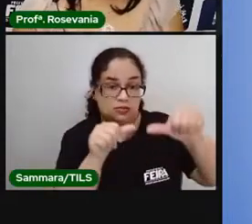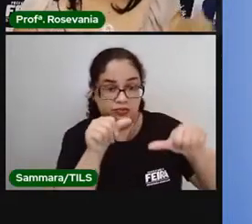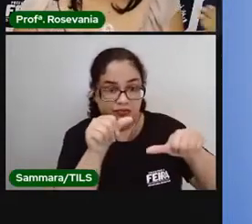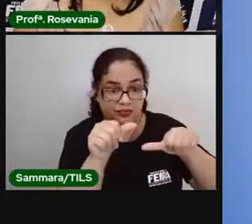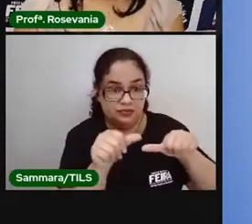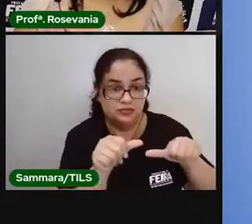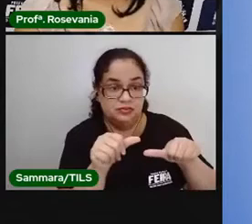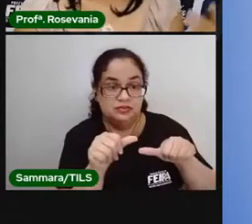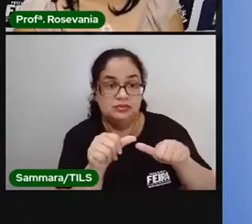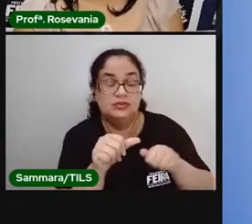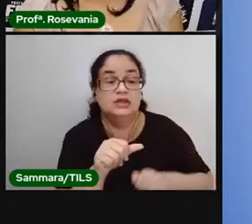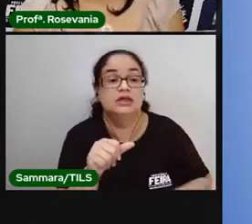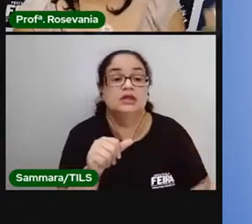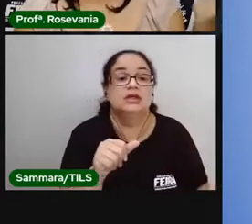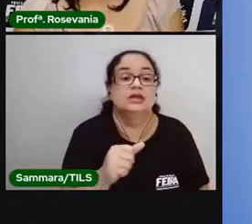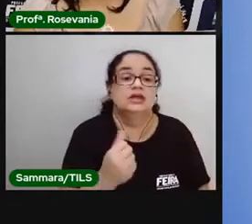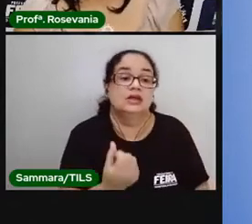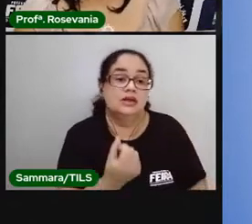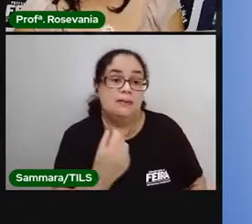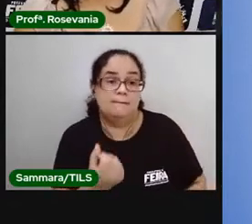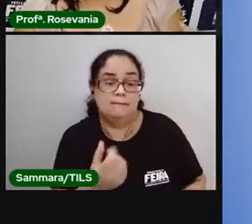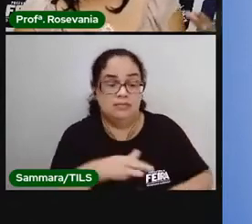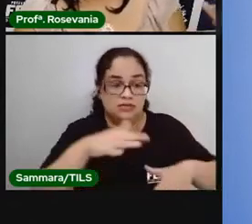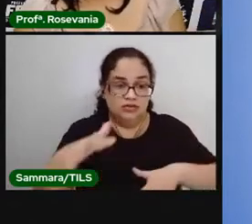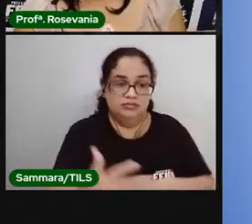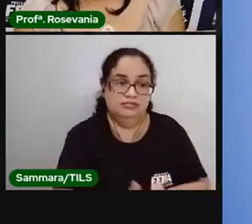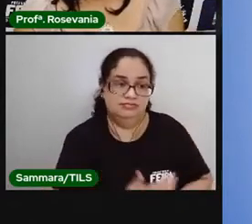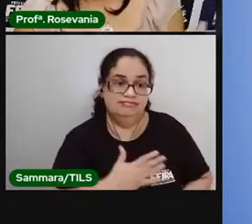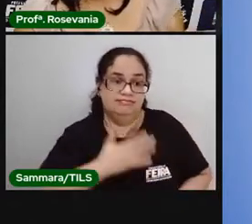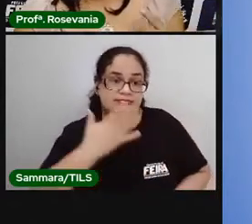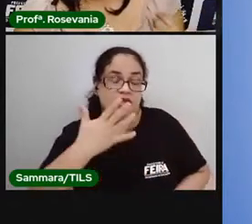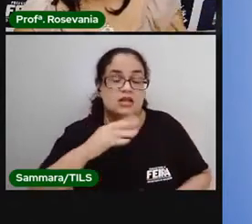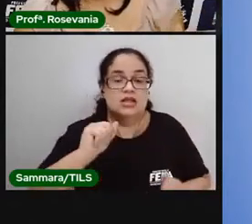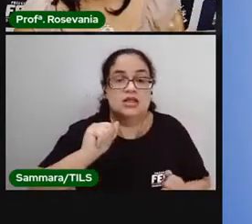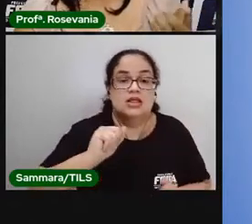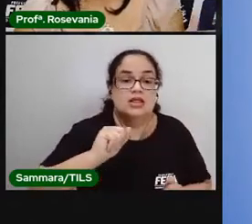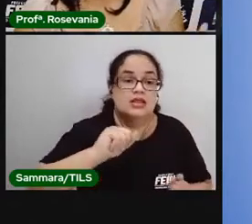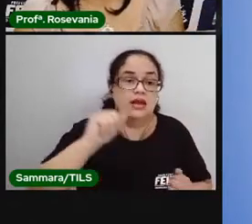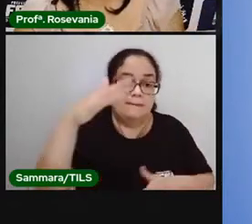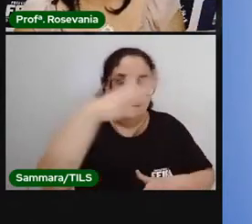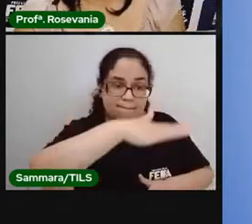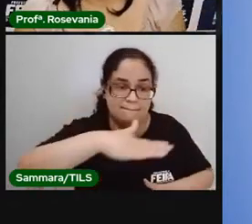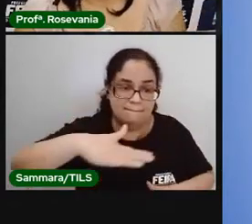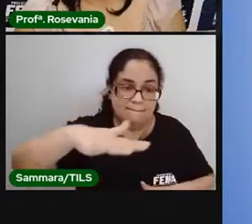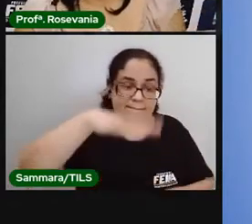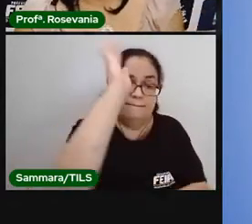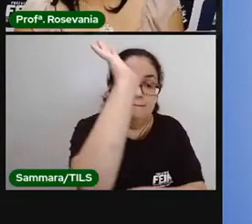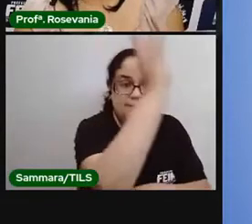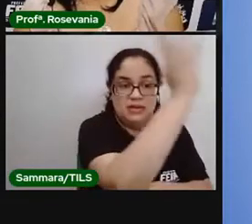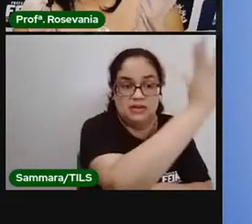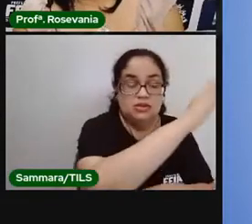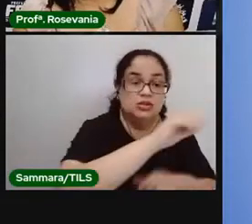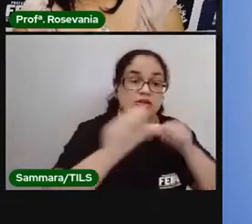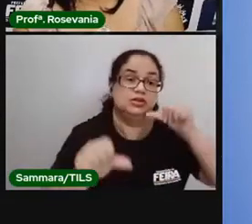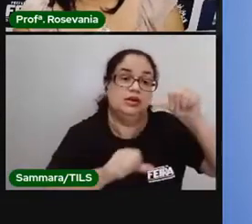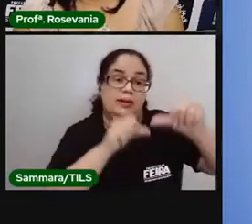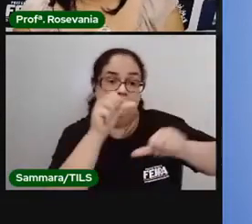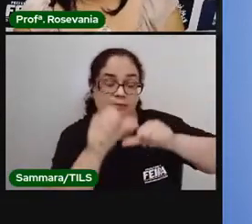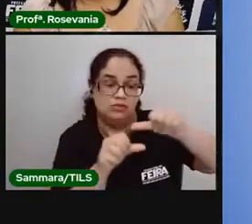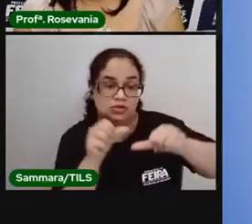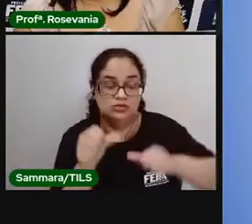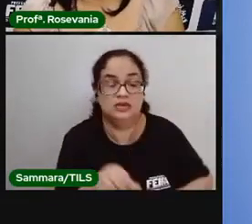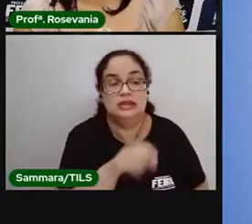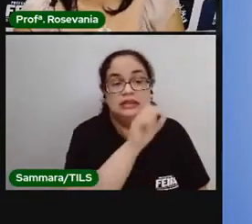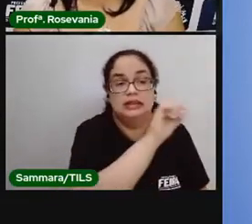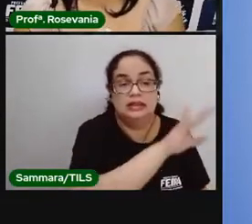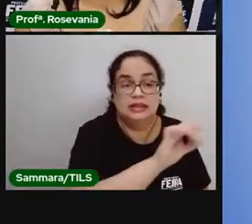elas vão impactar nas paisagens, né, que acabam sendo modificadas a cada dia também, em virtude dessa